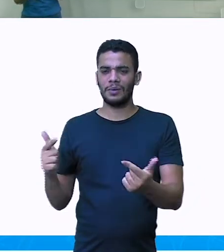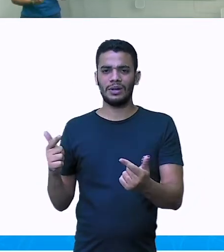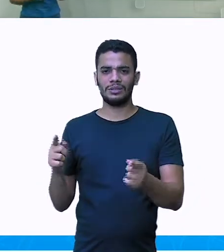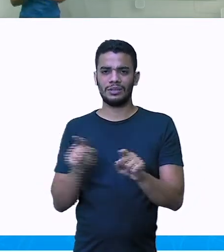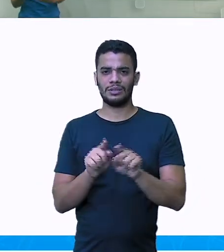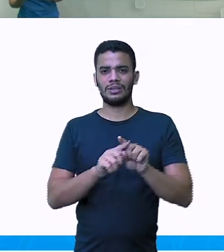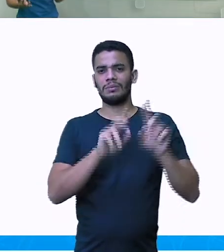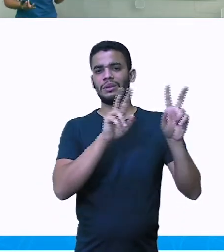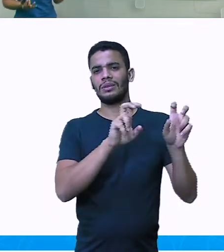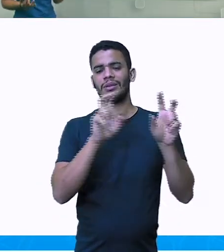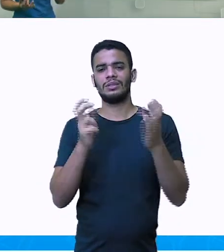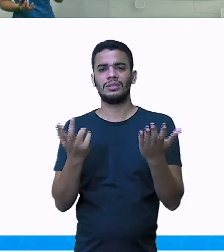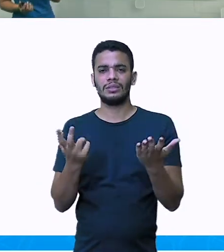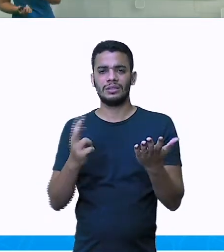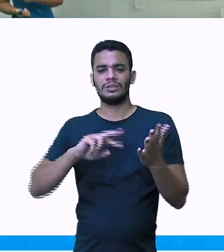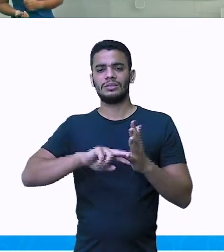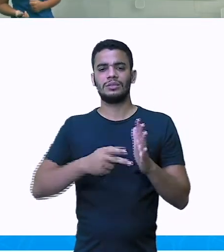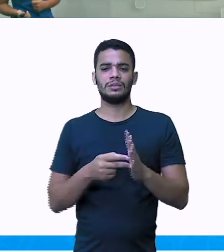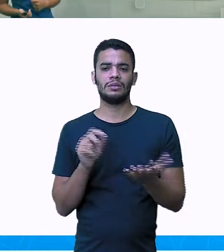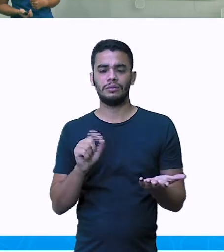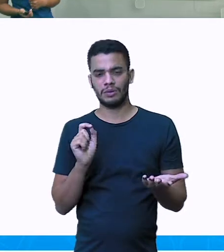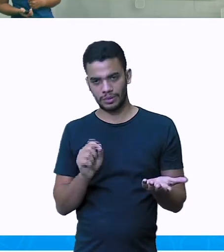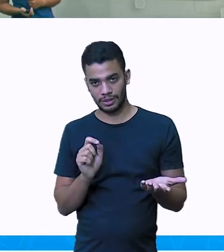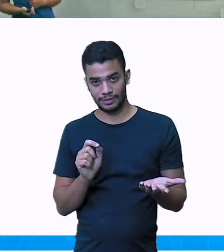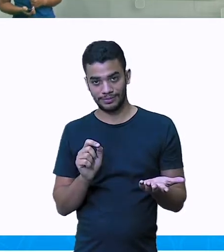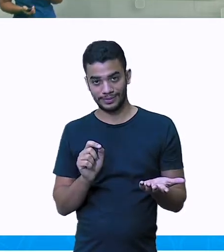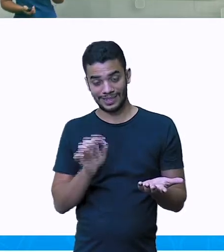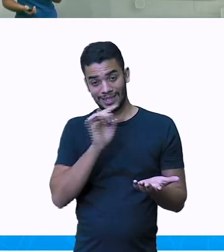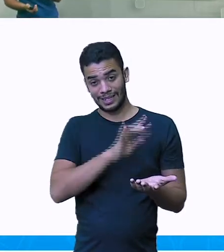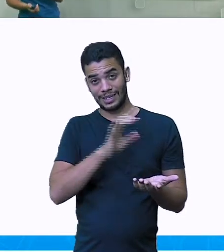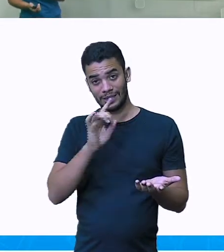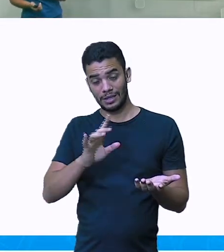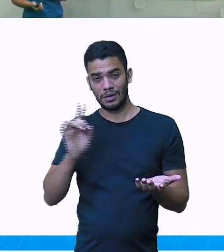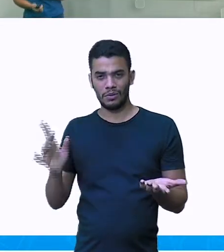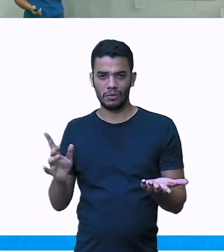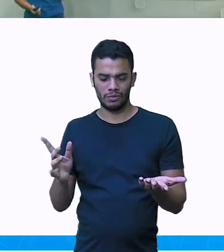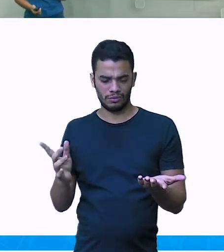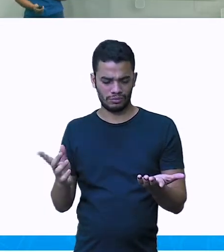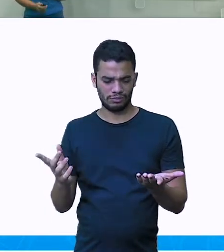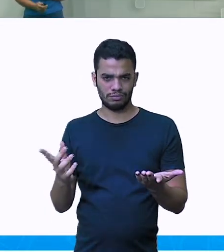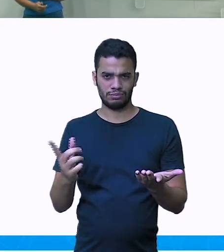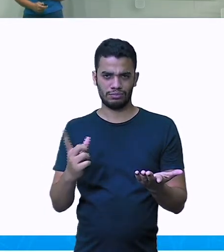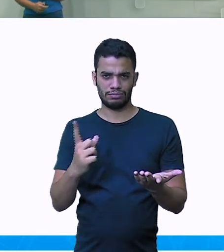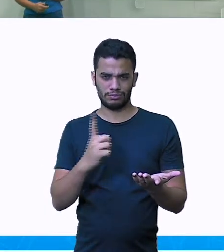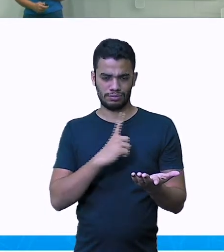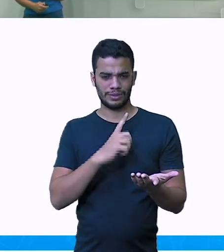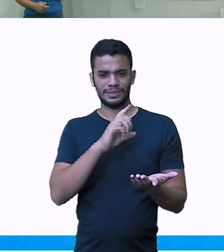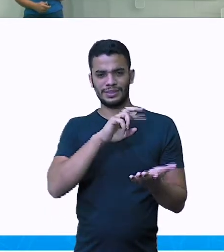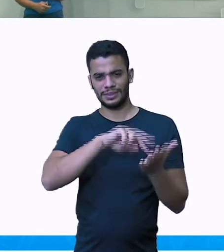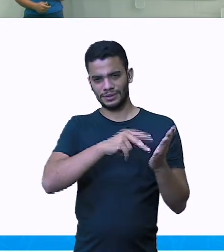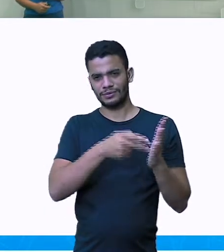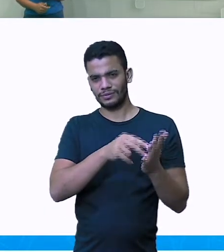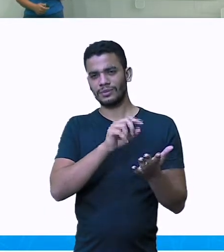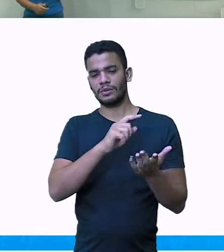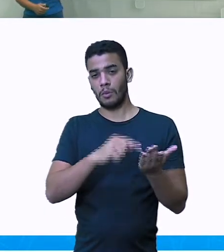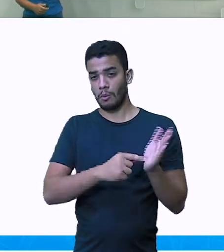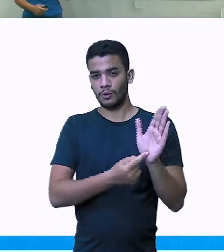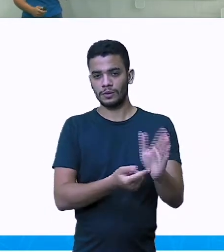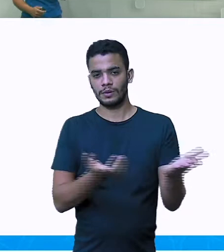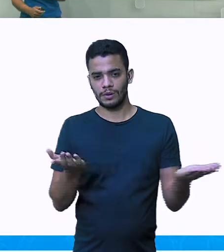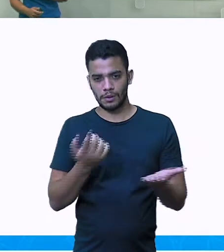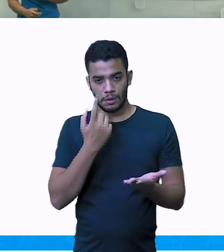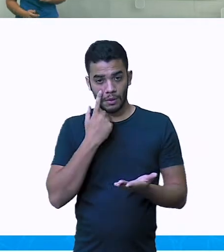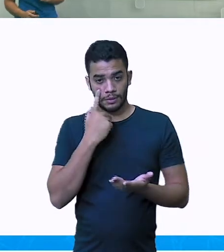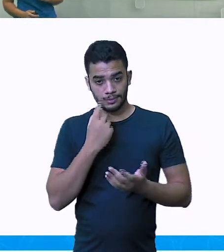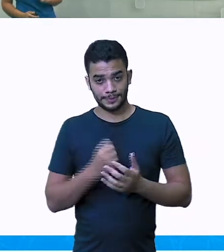eles executam uma função dentro de um determinado contexto? Vamos compreender um pouco mais?